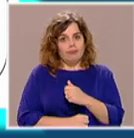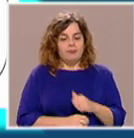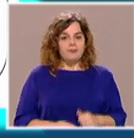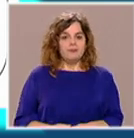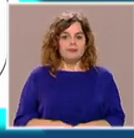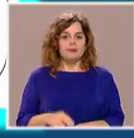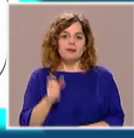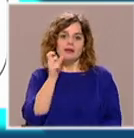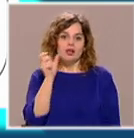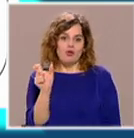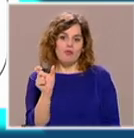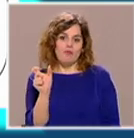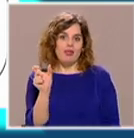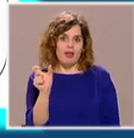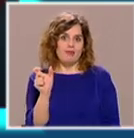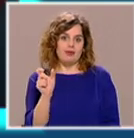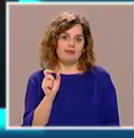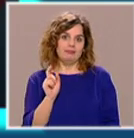intestino.